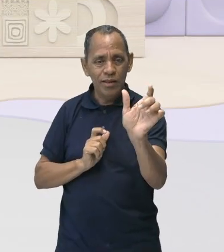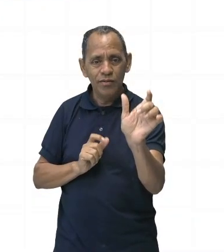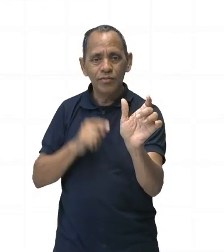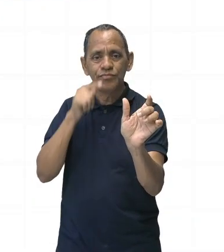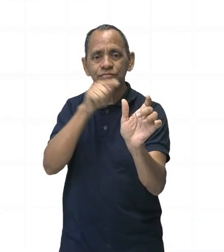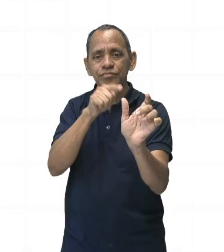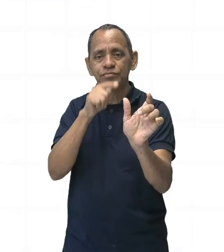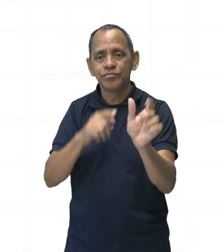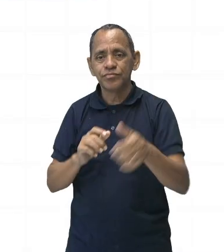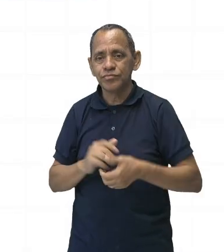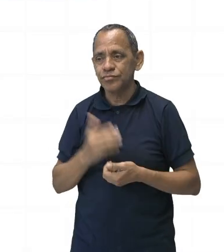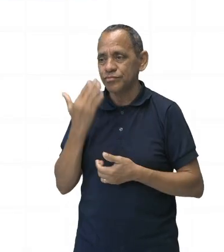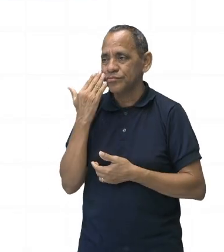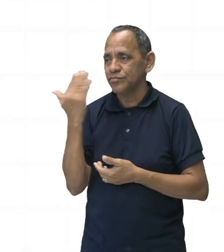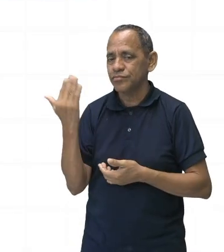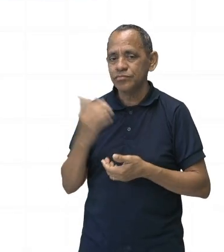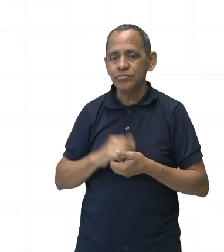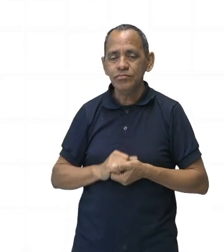hoje.